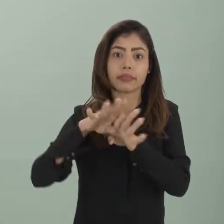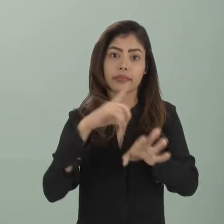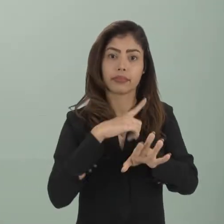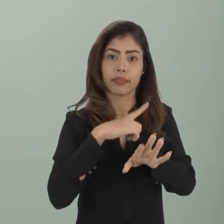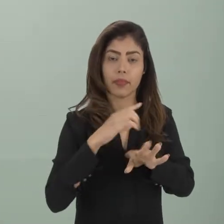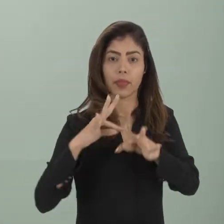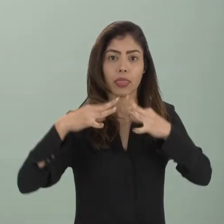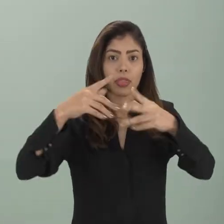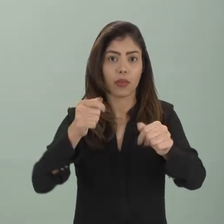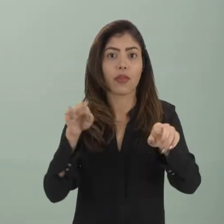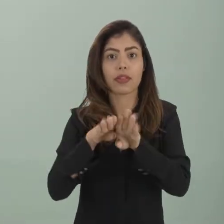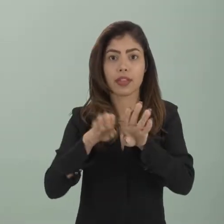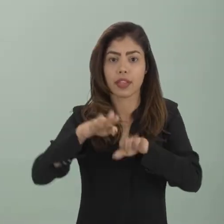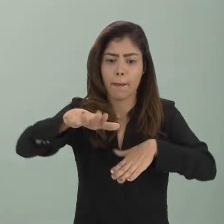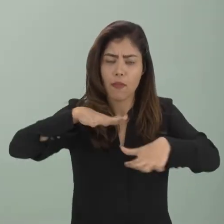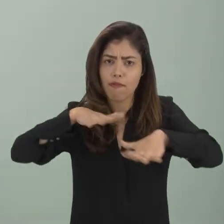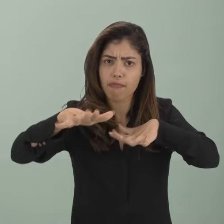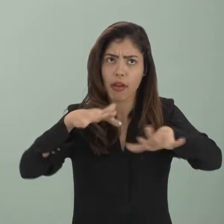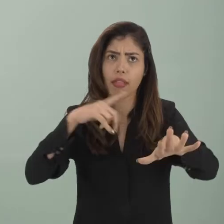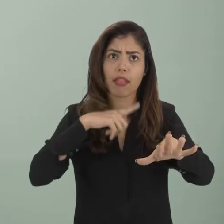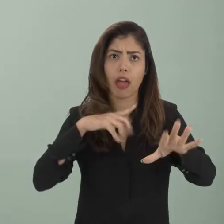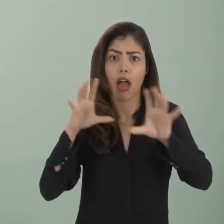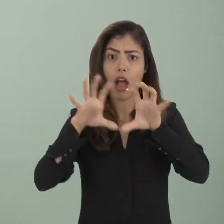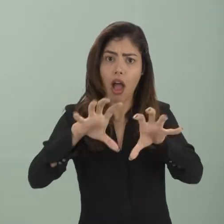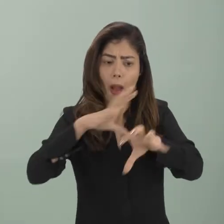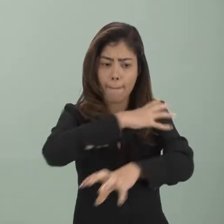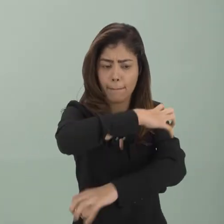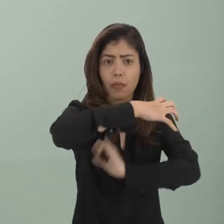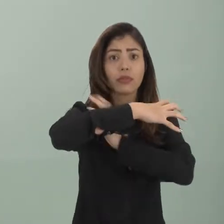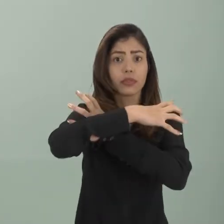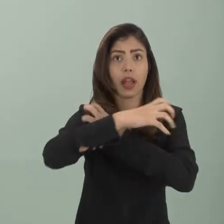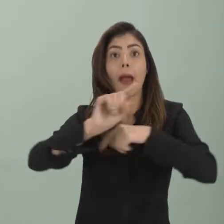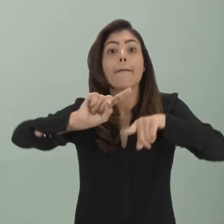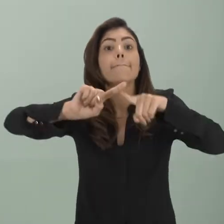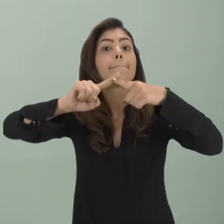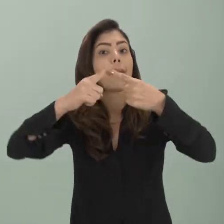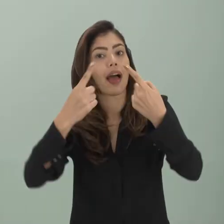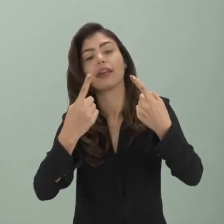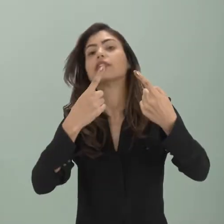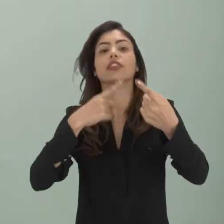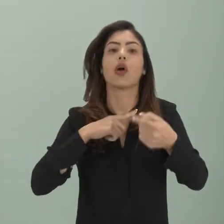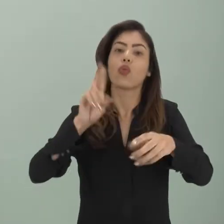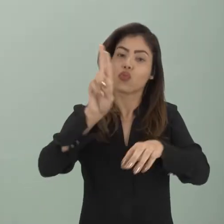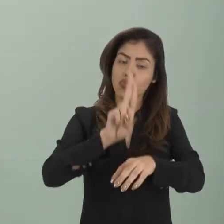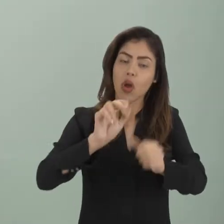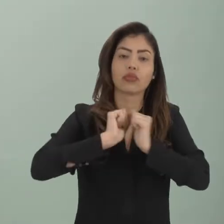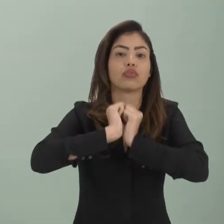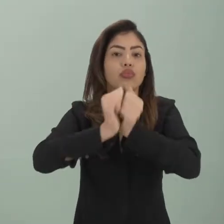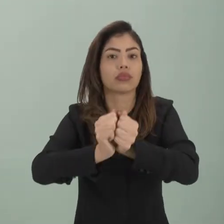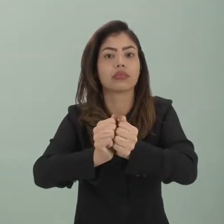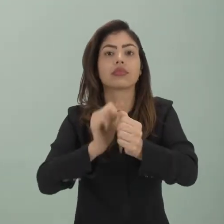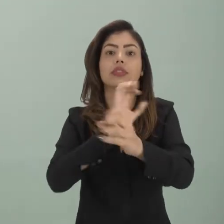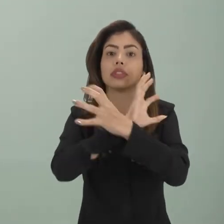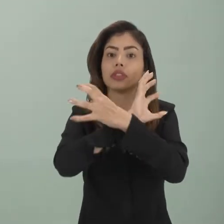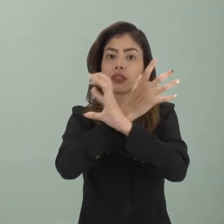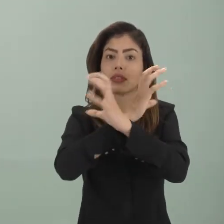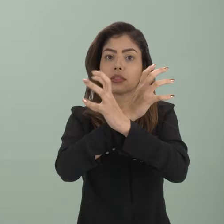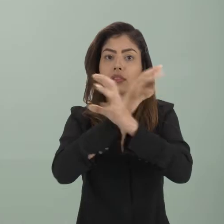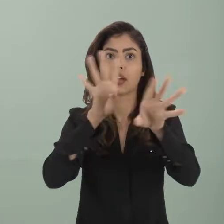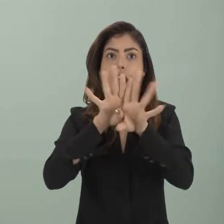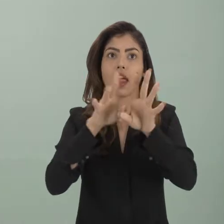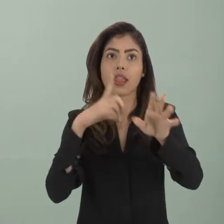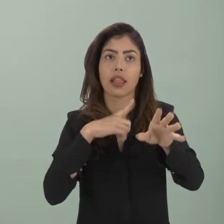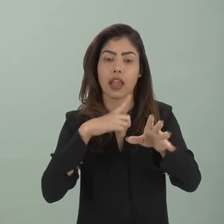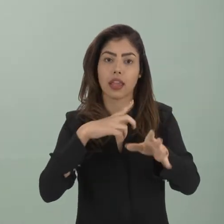Então, todos esses movimentos, eles são musculares, mas eles movimentam os ossos para que o nosso corpo